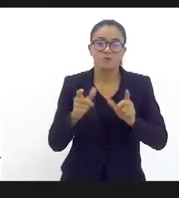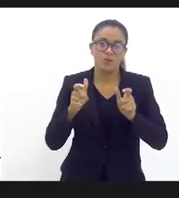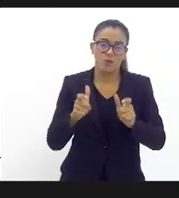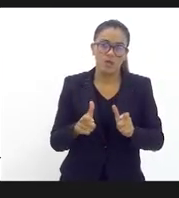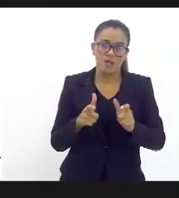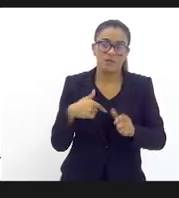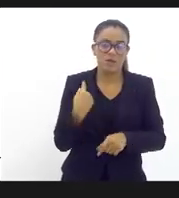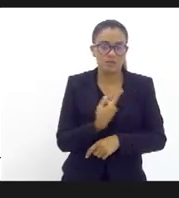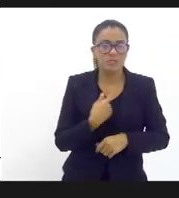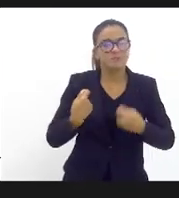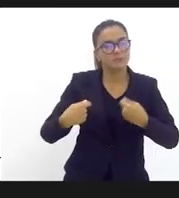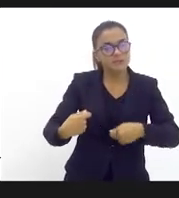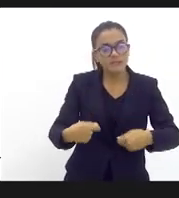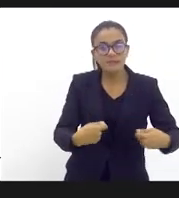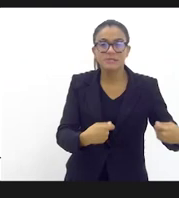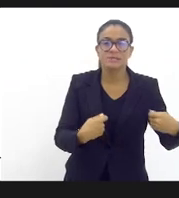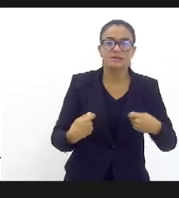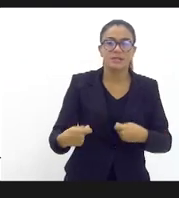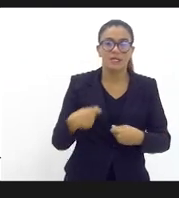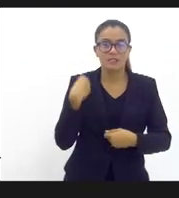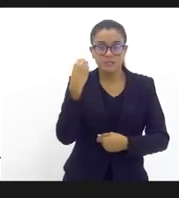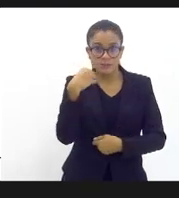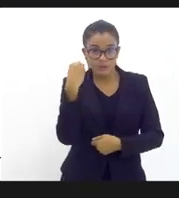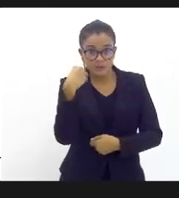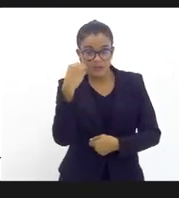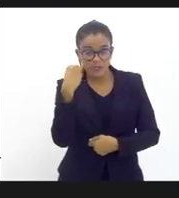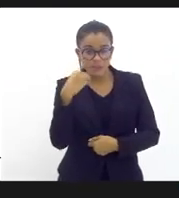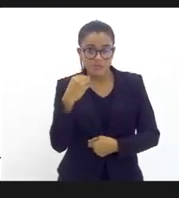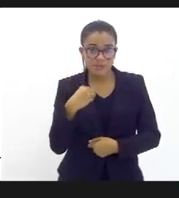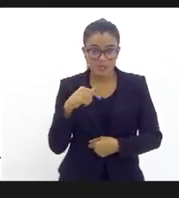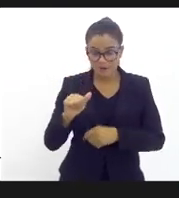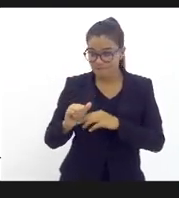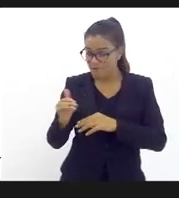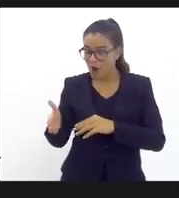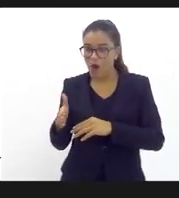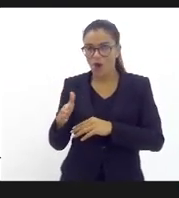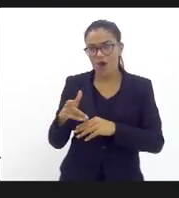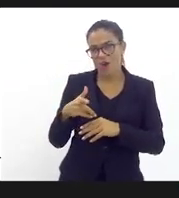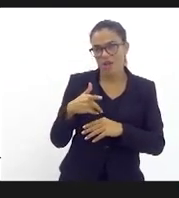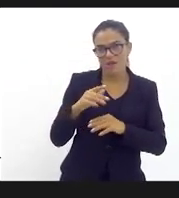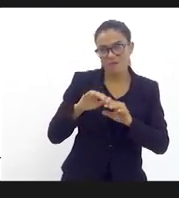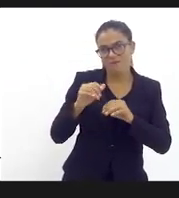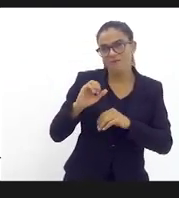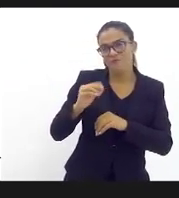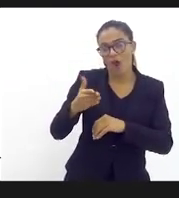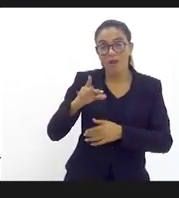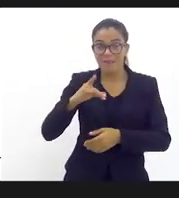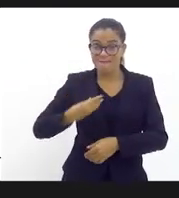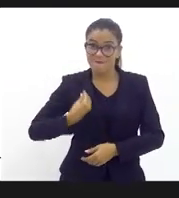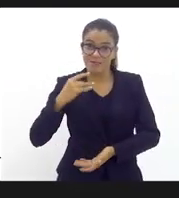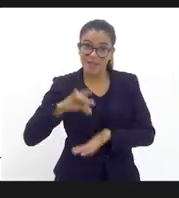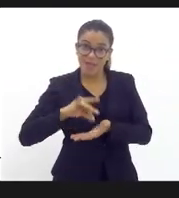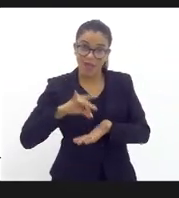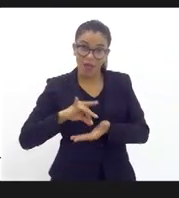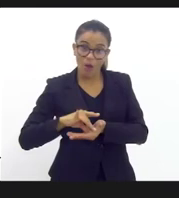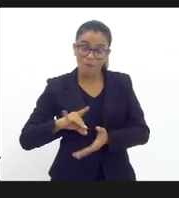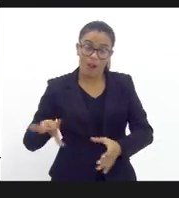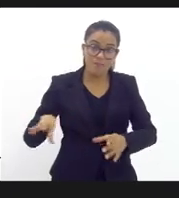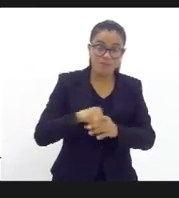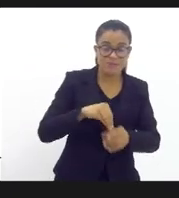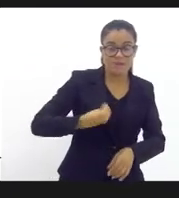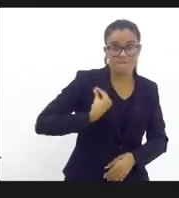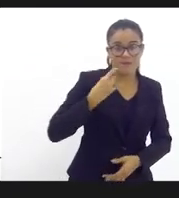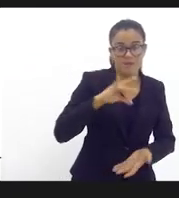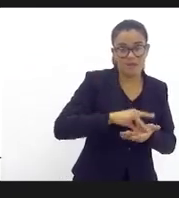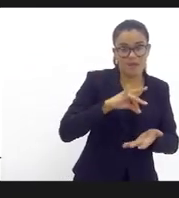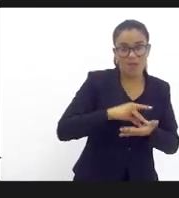a gente precisa trazer essa experiência que a gente tem aqui fora da bolha de vocês, na vida real, para a vida real de vocês. Para a